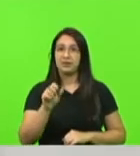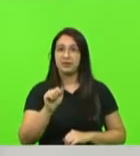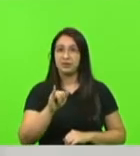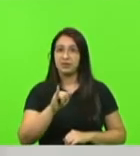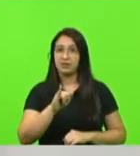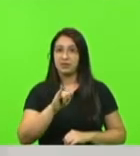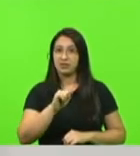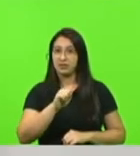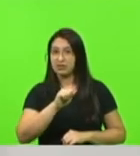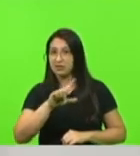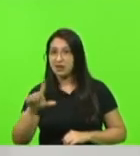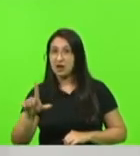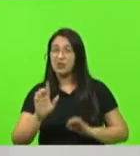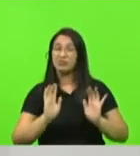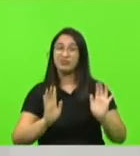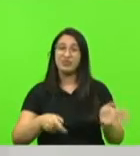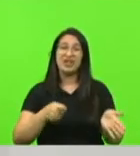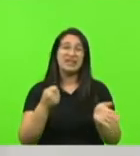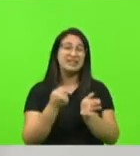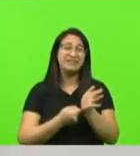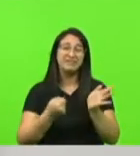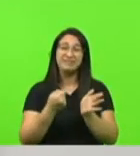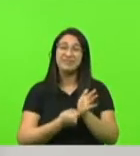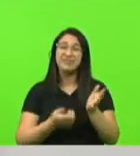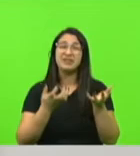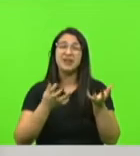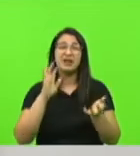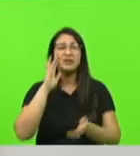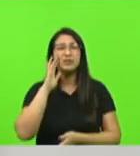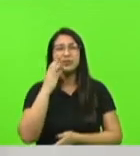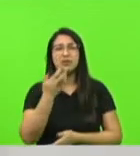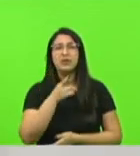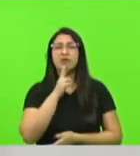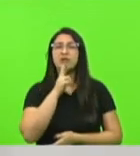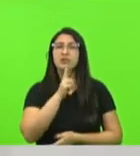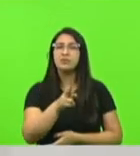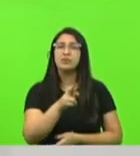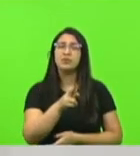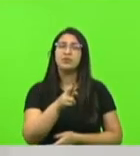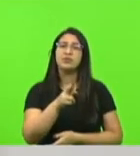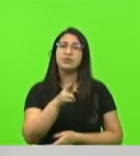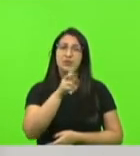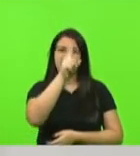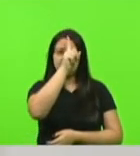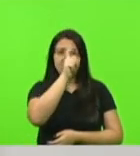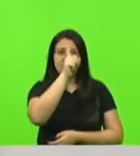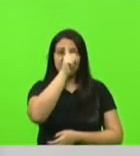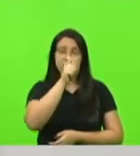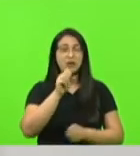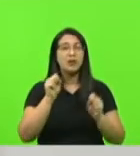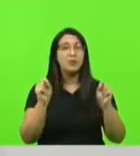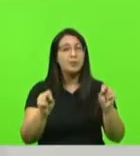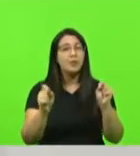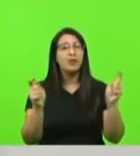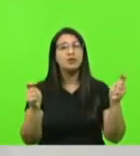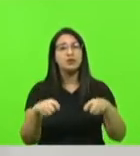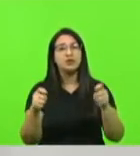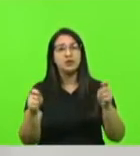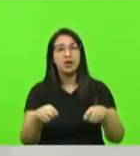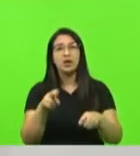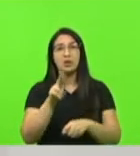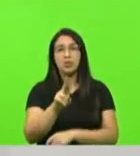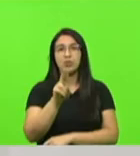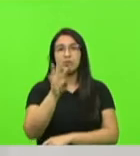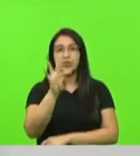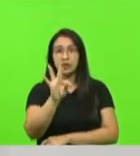há tempo buscando soluções na sua rede hospitalar para que tenha, em definitiva, sua UTI no Hospital